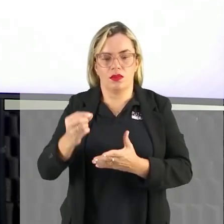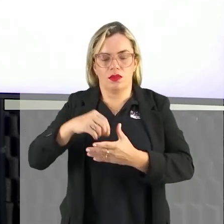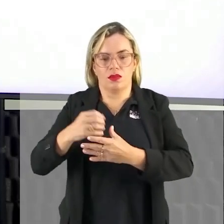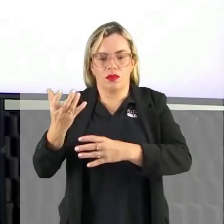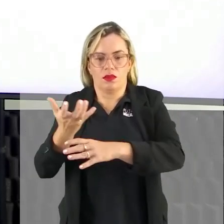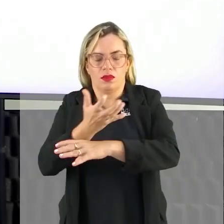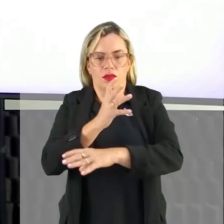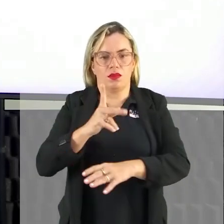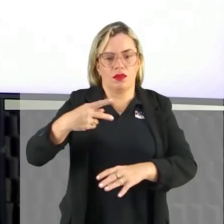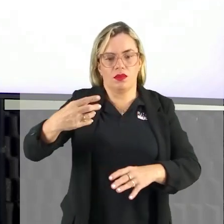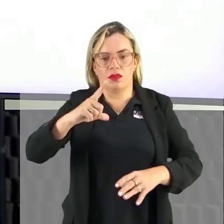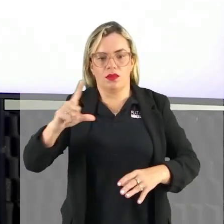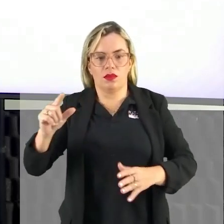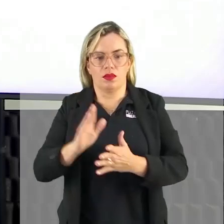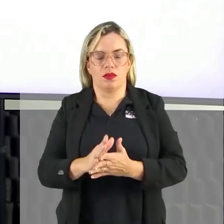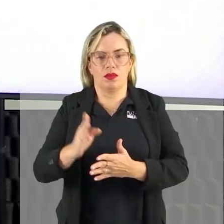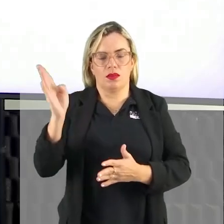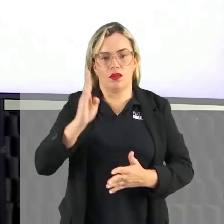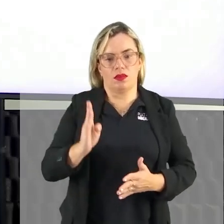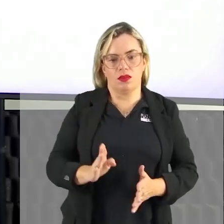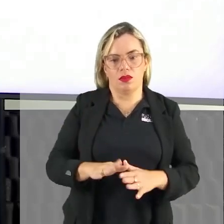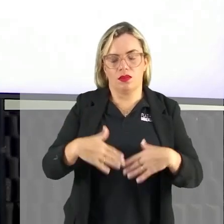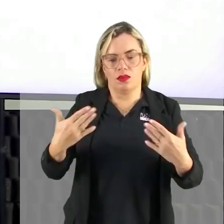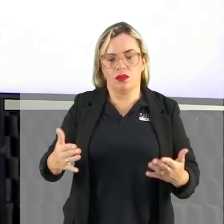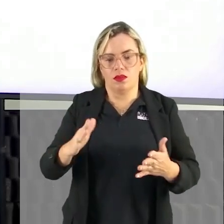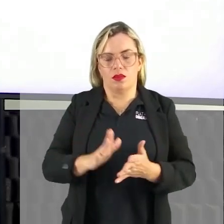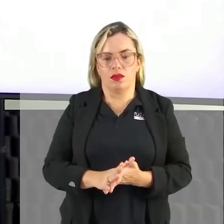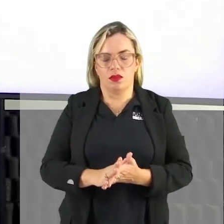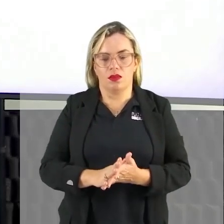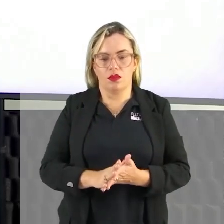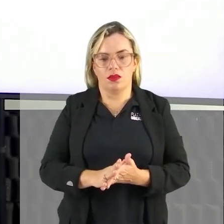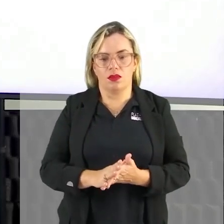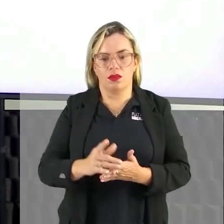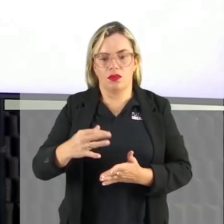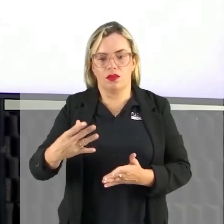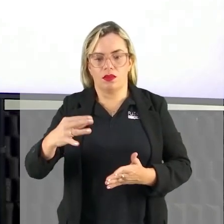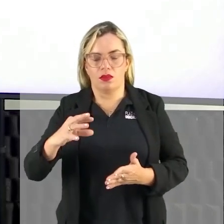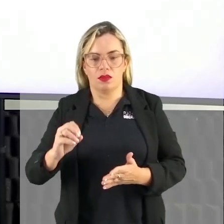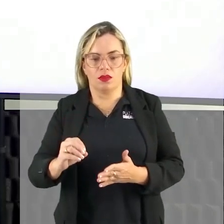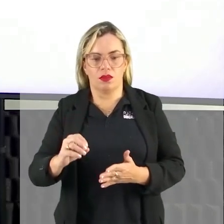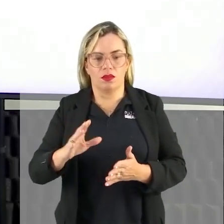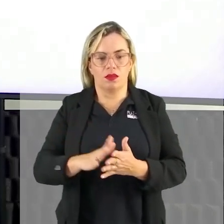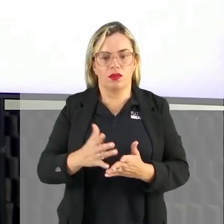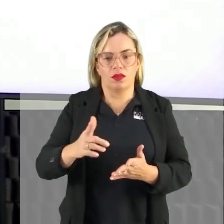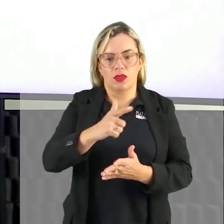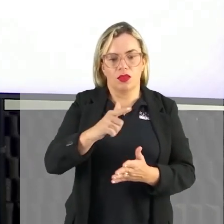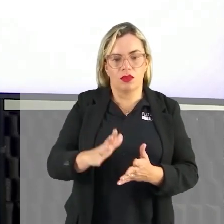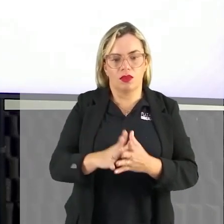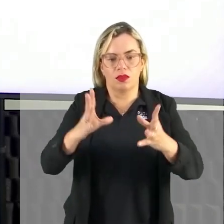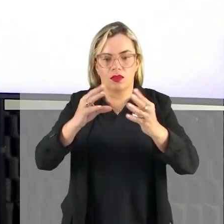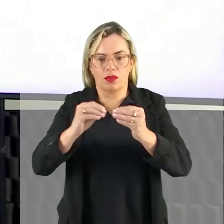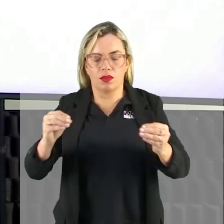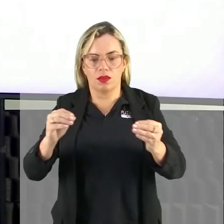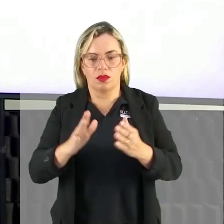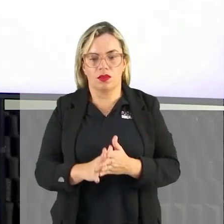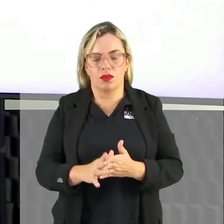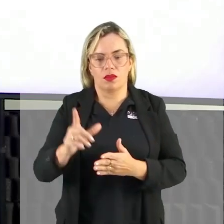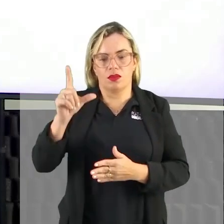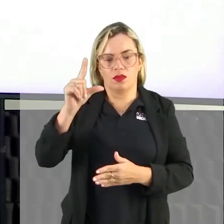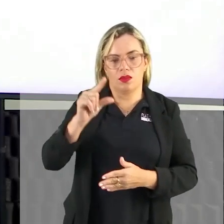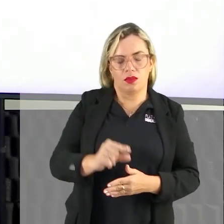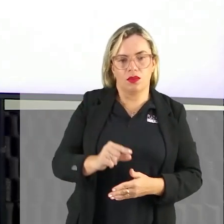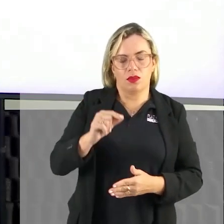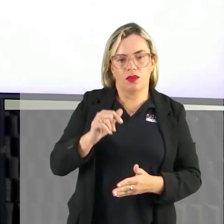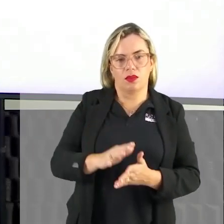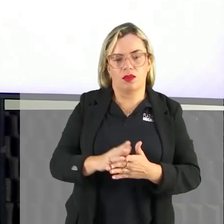na vegetação do Pantanal brasileiro. A flora, embora não tenha desaparecido, tornou-se menos